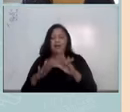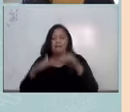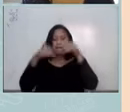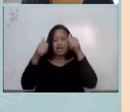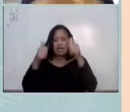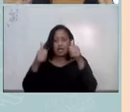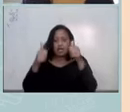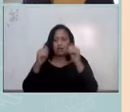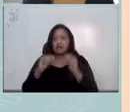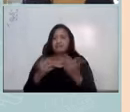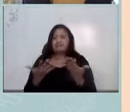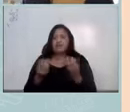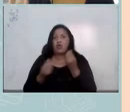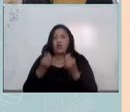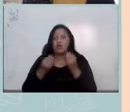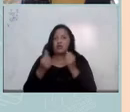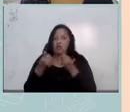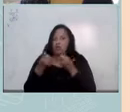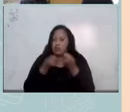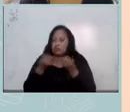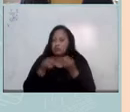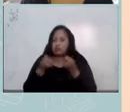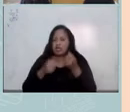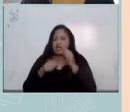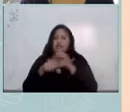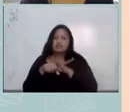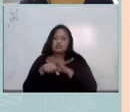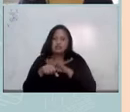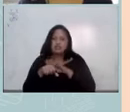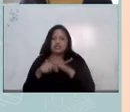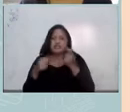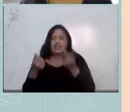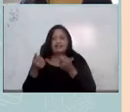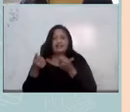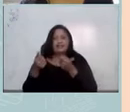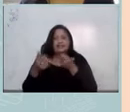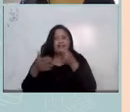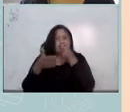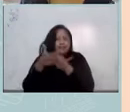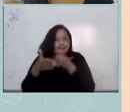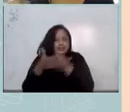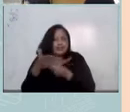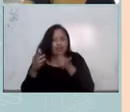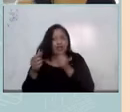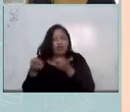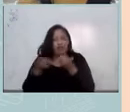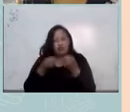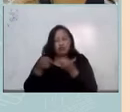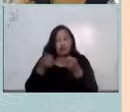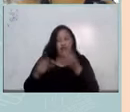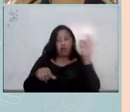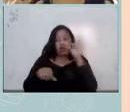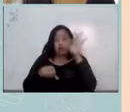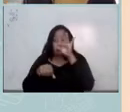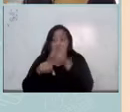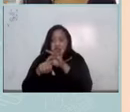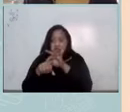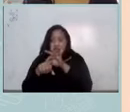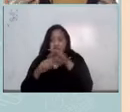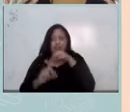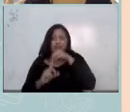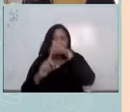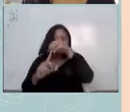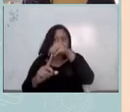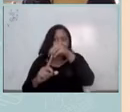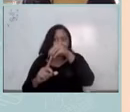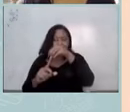controlar essas doenças, o que a gente tem hoje é o quê? Tentar erradicar ou tentar controlar o mosquito transmissor. Quando o ideal seria a gente ter já vacinas, a